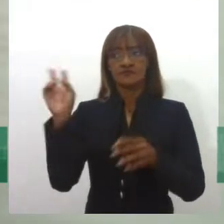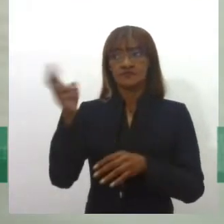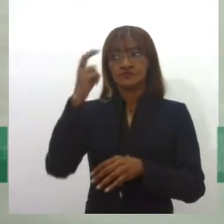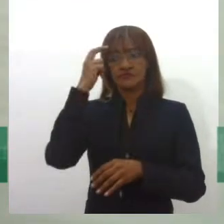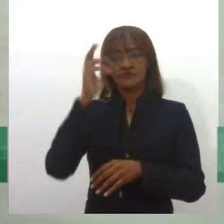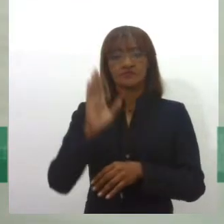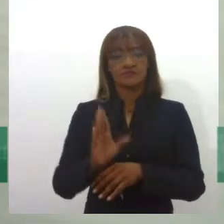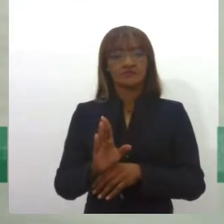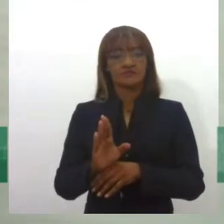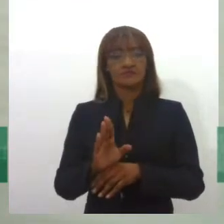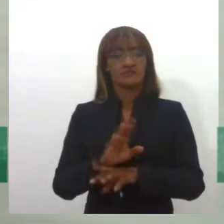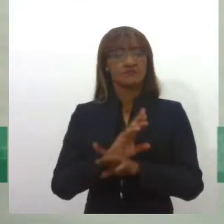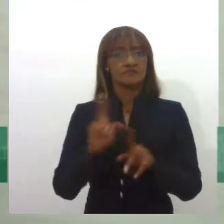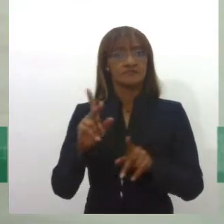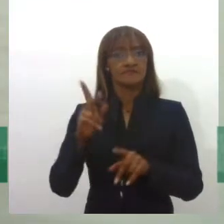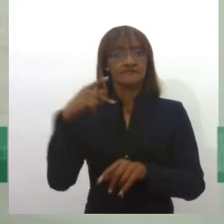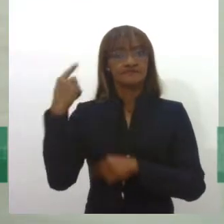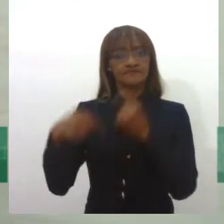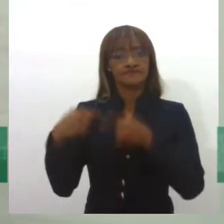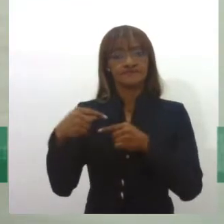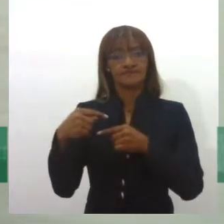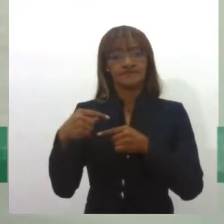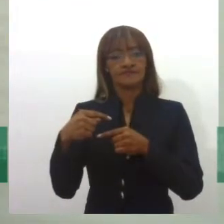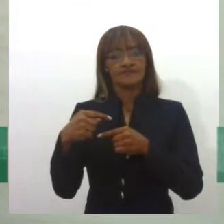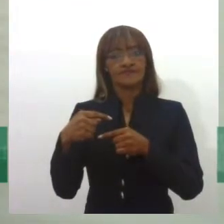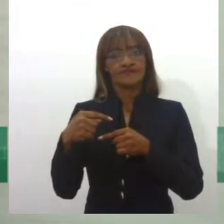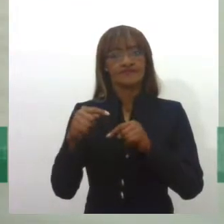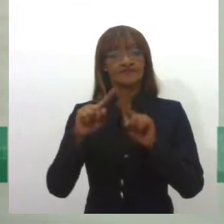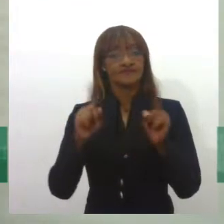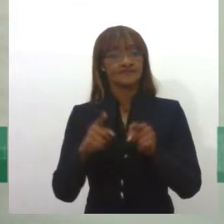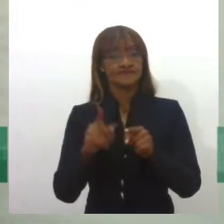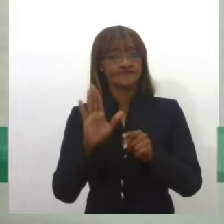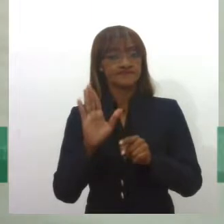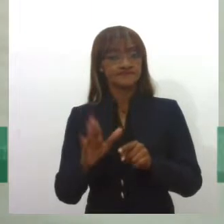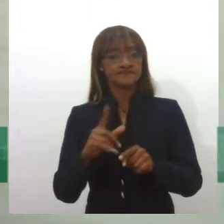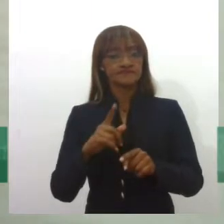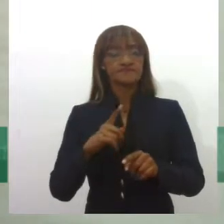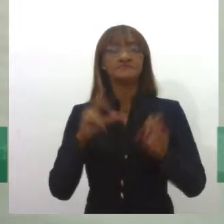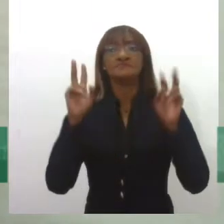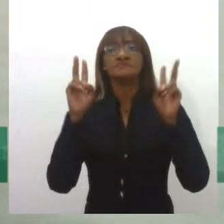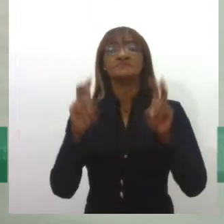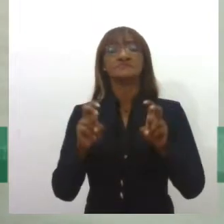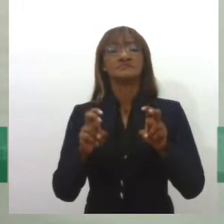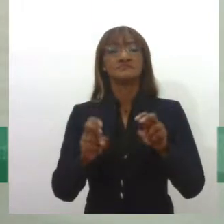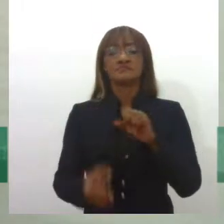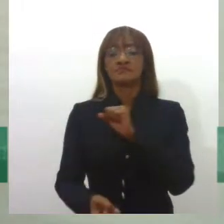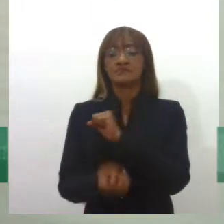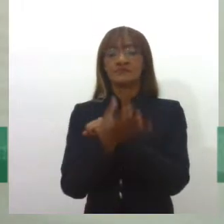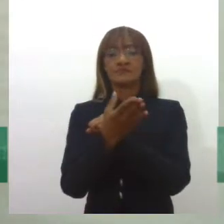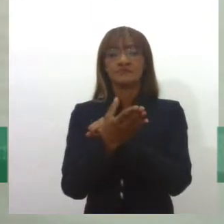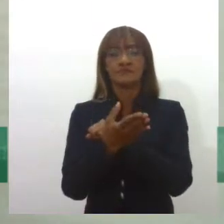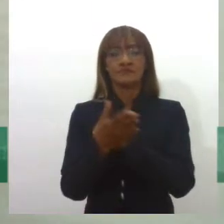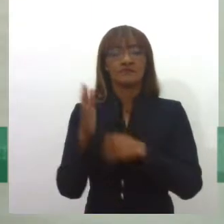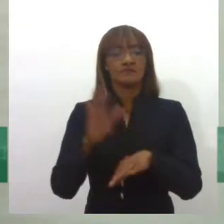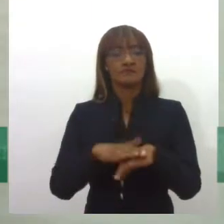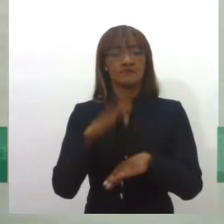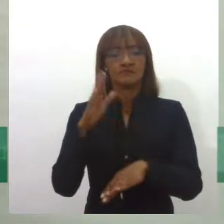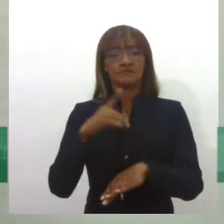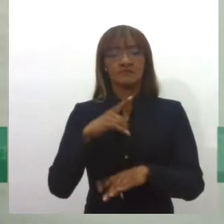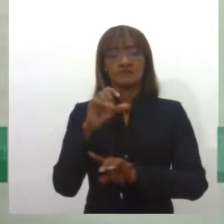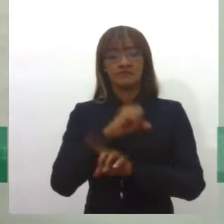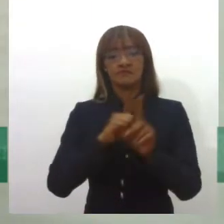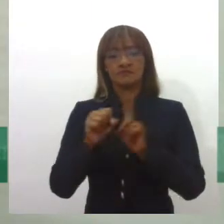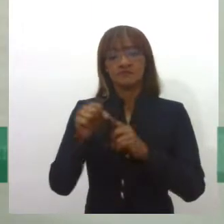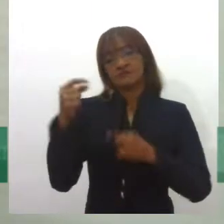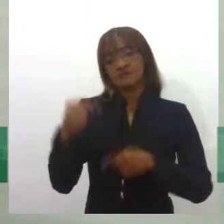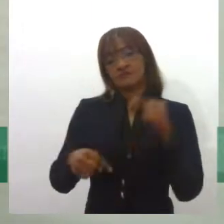no âmbito político. Fecha aspas. Entre os temas propostos, a corrupção talvez seja o que mais gera debate na sociedade